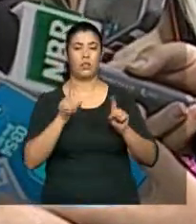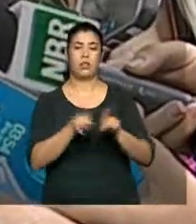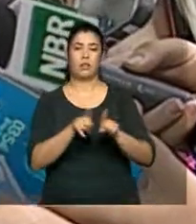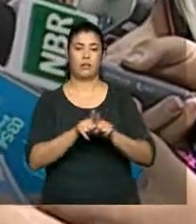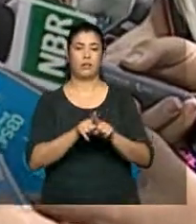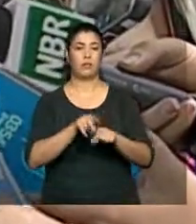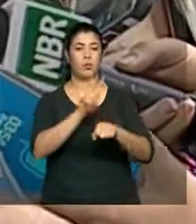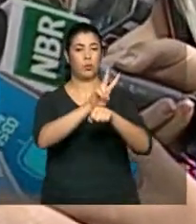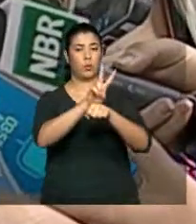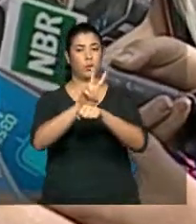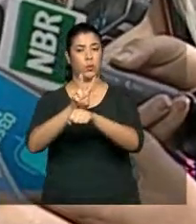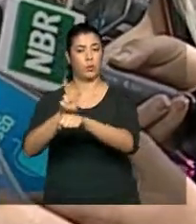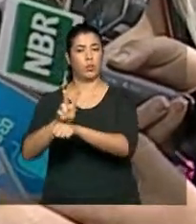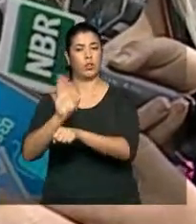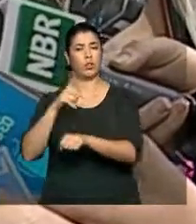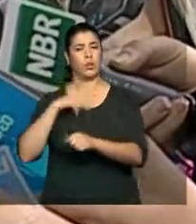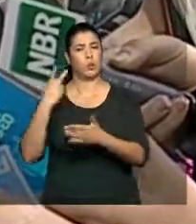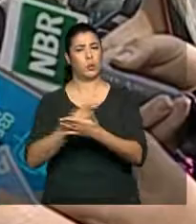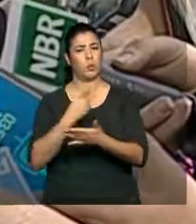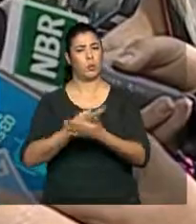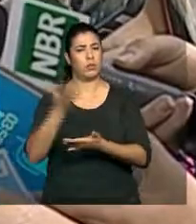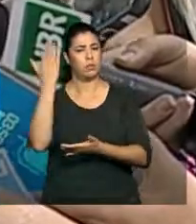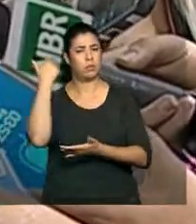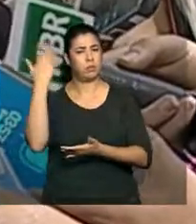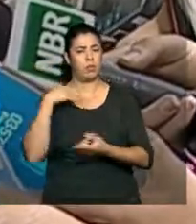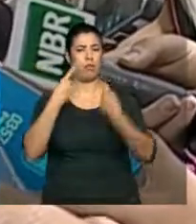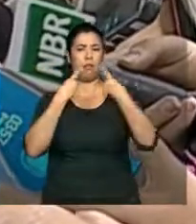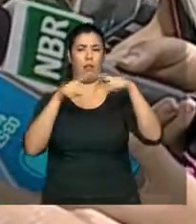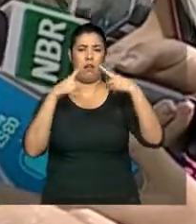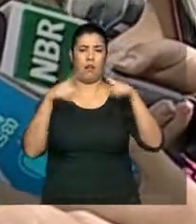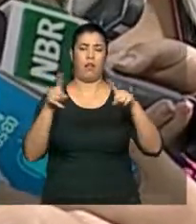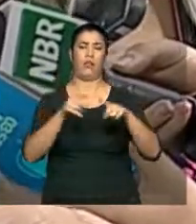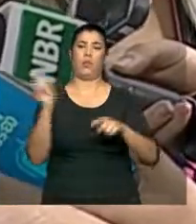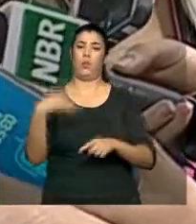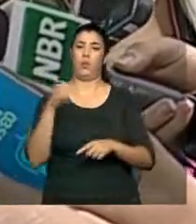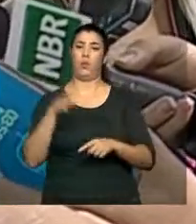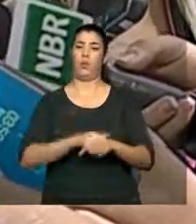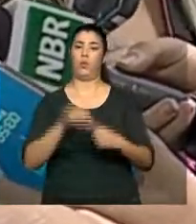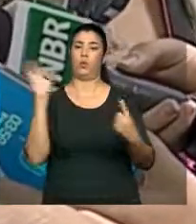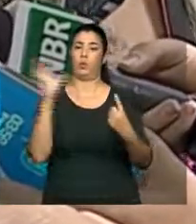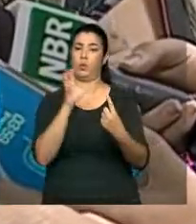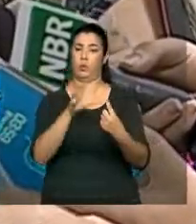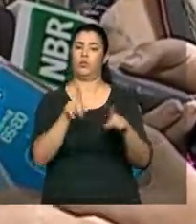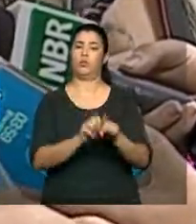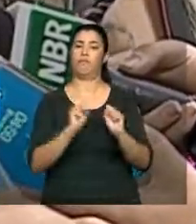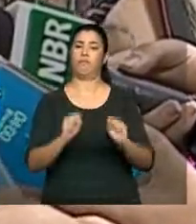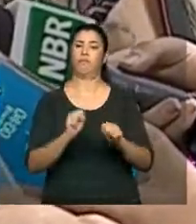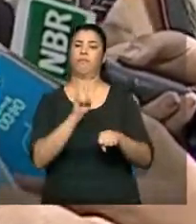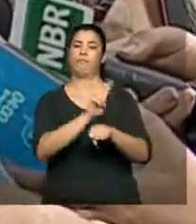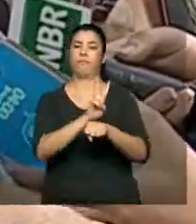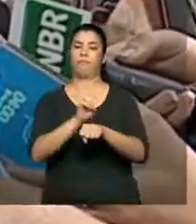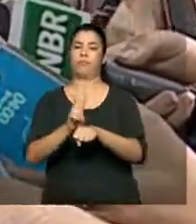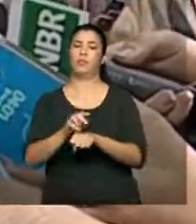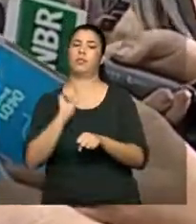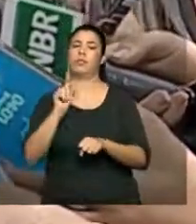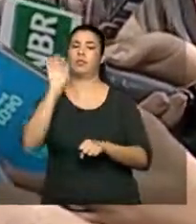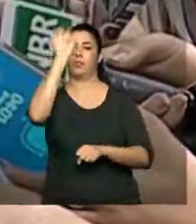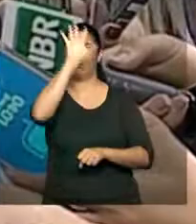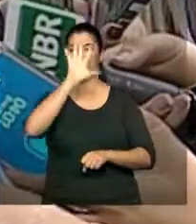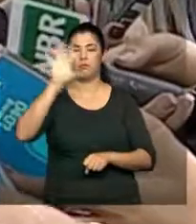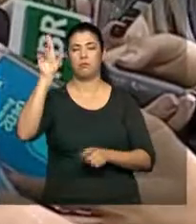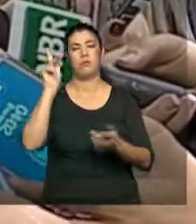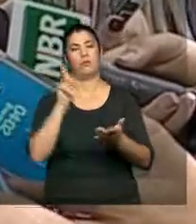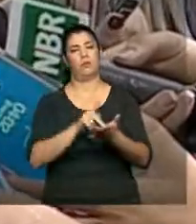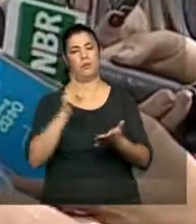inclusive monitorar, porque nós temos casos concretos já de denúncias de novas ameaças, e nós vamos estar monitorando para que os estados